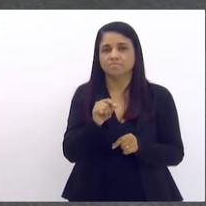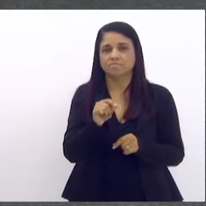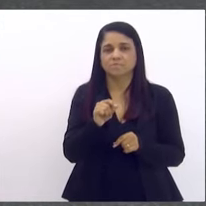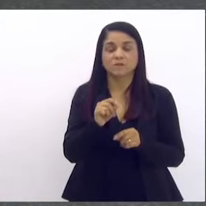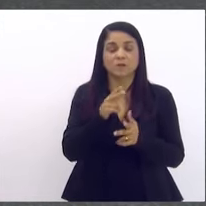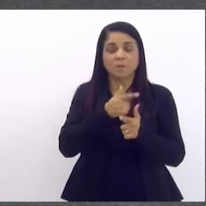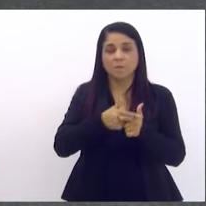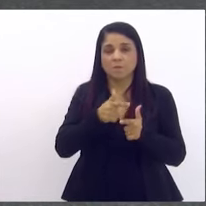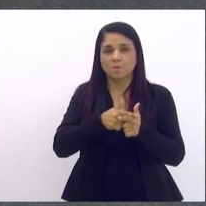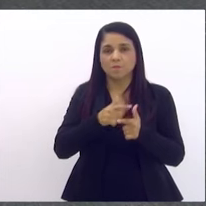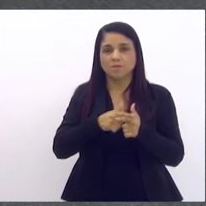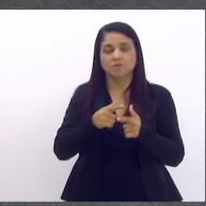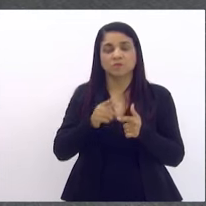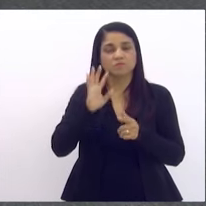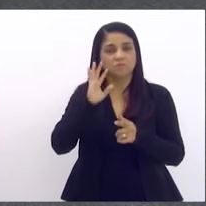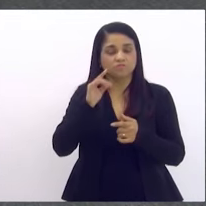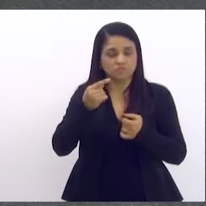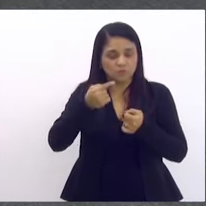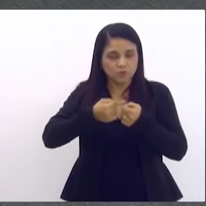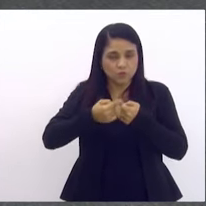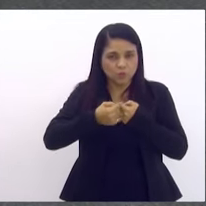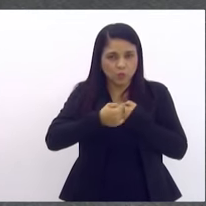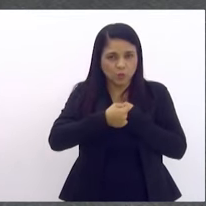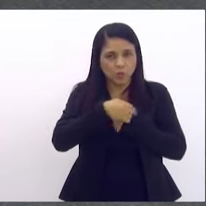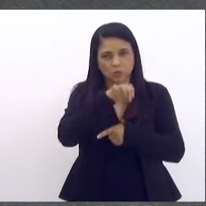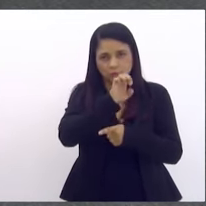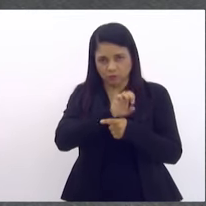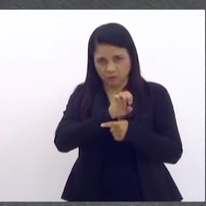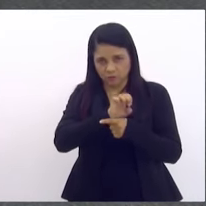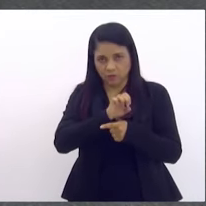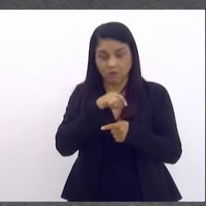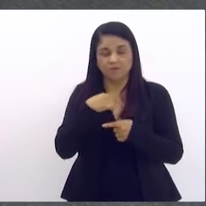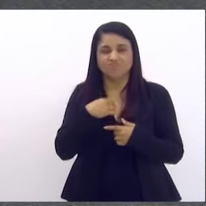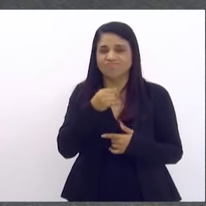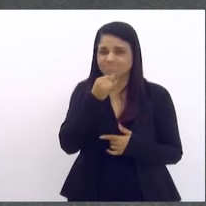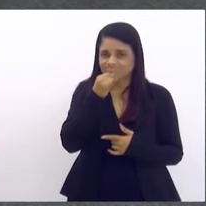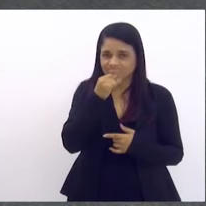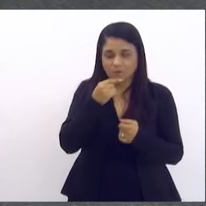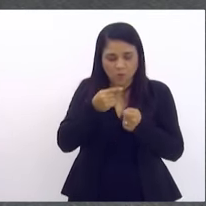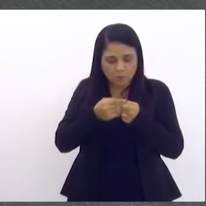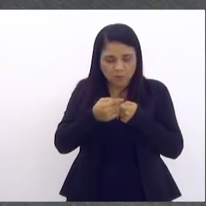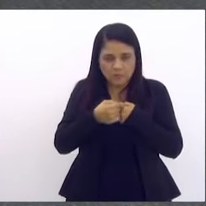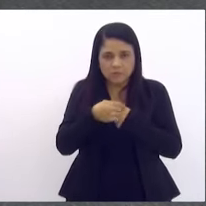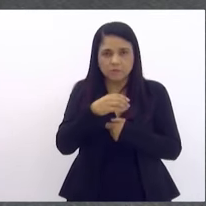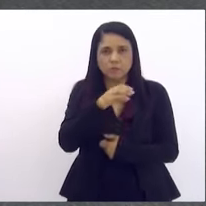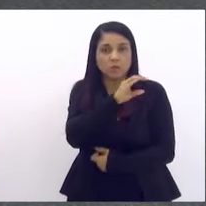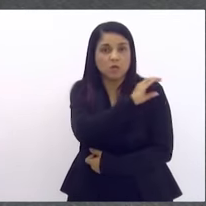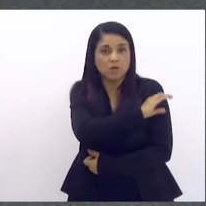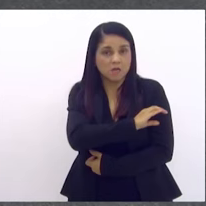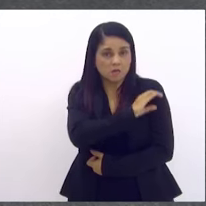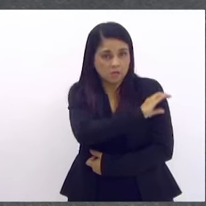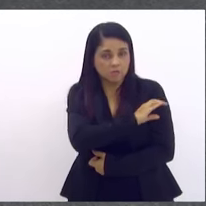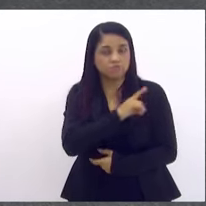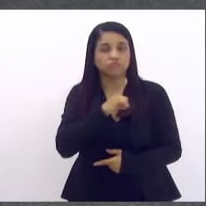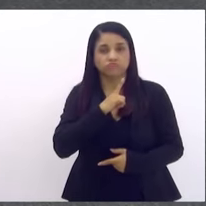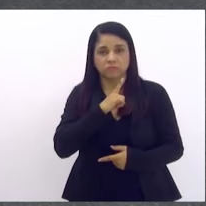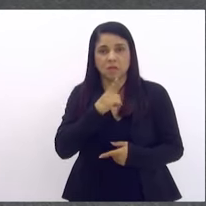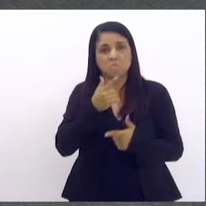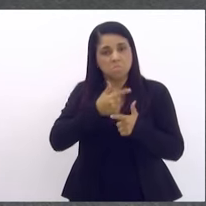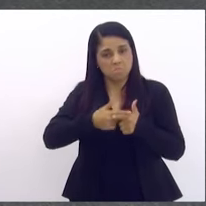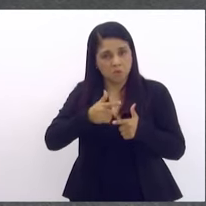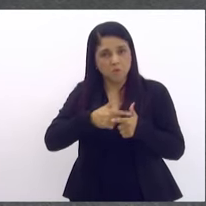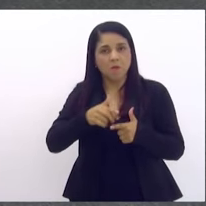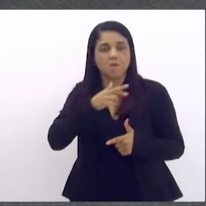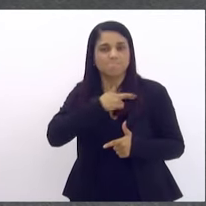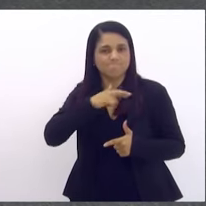do Estado e paraa tristeza Nossa o município de Campos tem um grave problema de intolerância